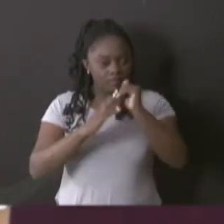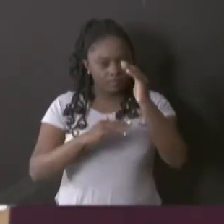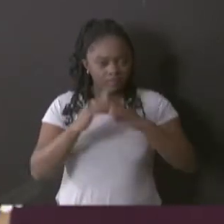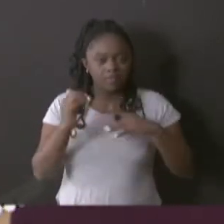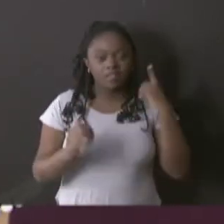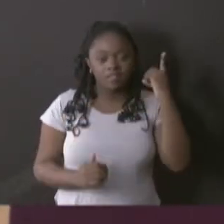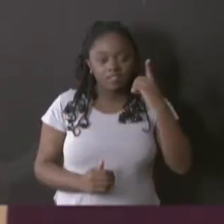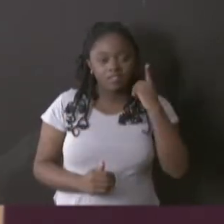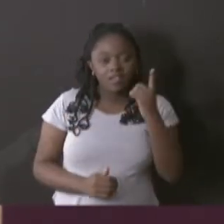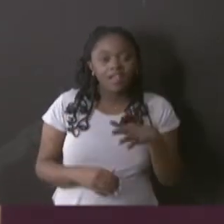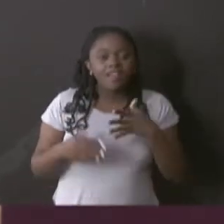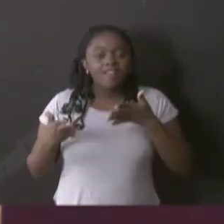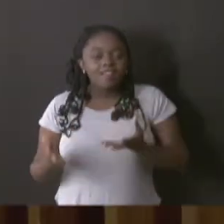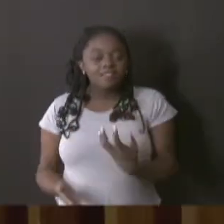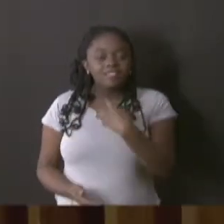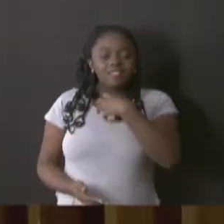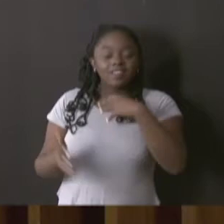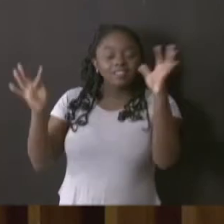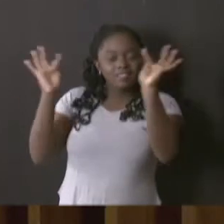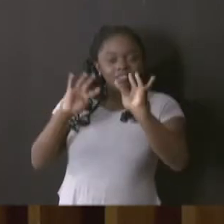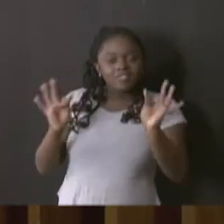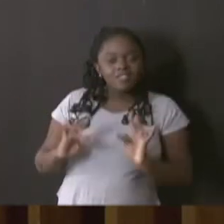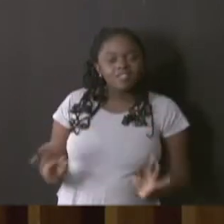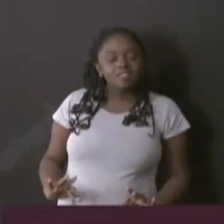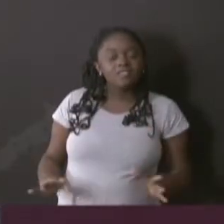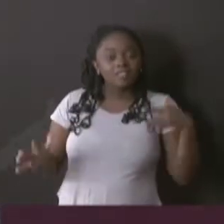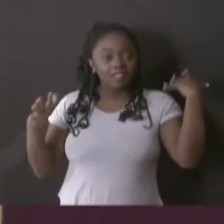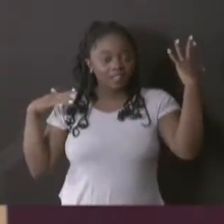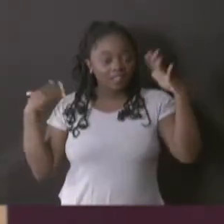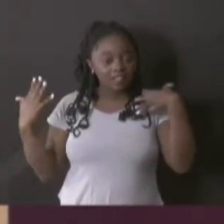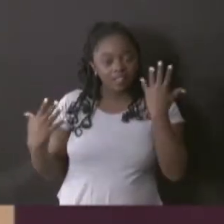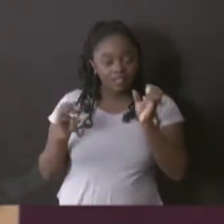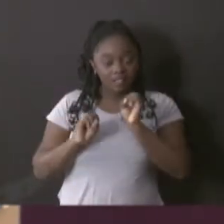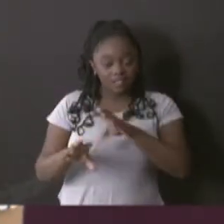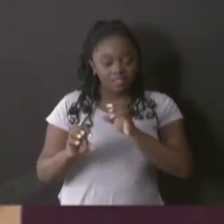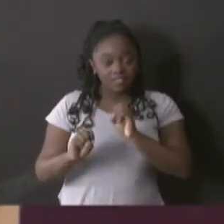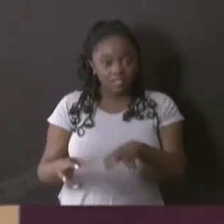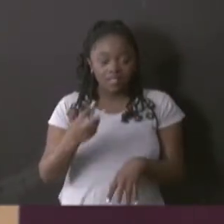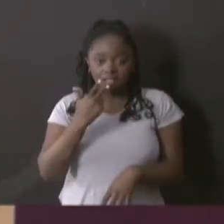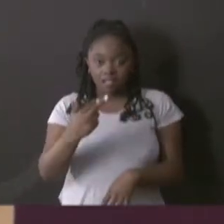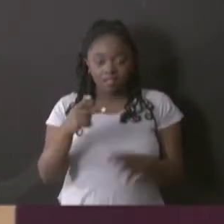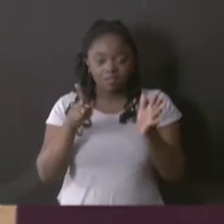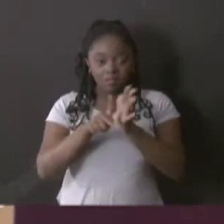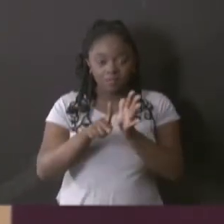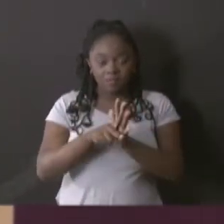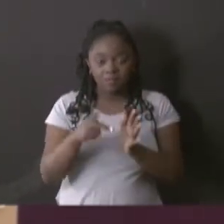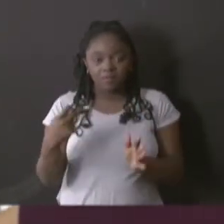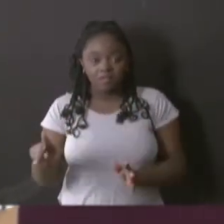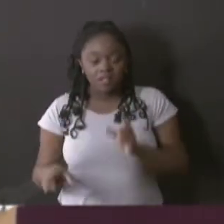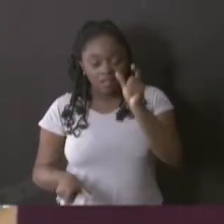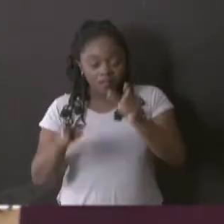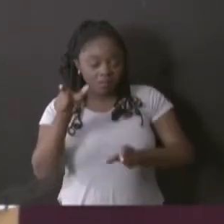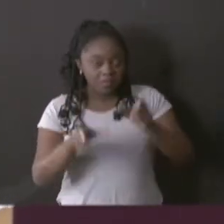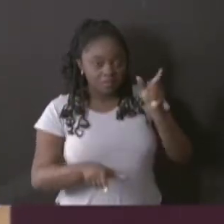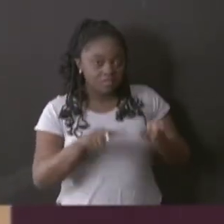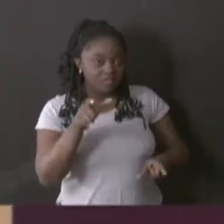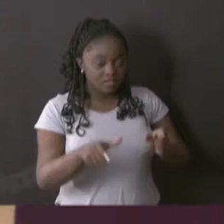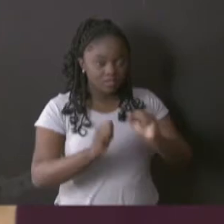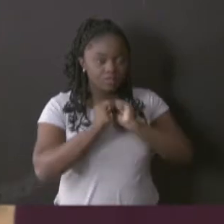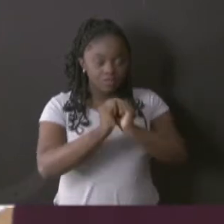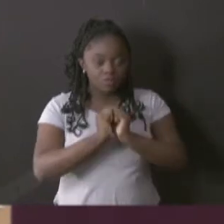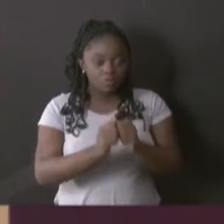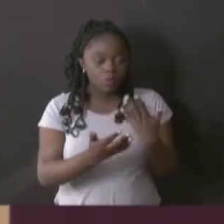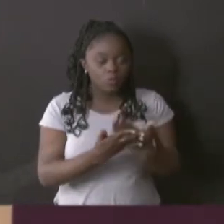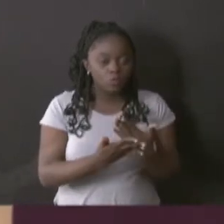tão feliz, tão útil, empoderada, muito alegre em poder ensinar a língua dela para pessoas que estavam ali no mesmo nível, estudante